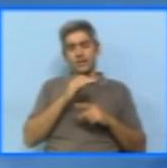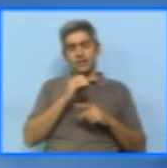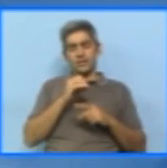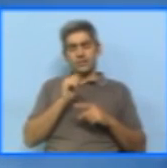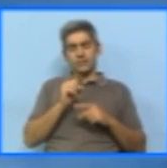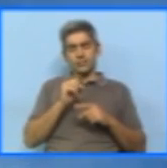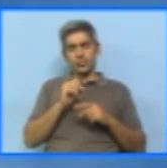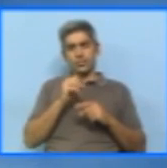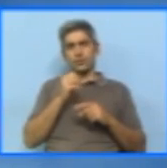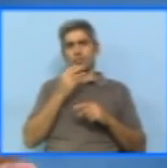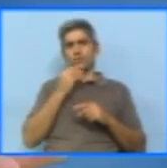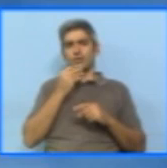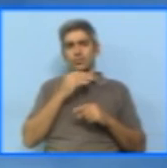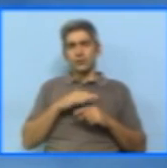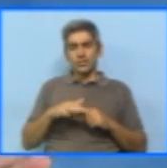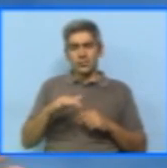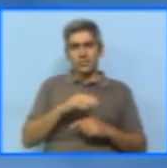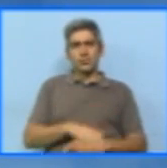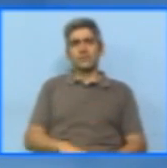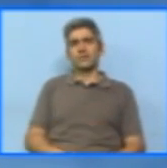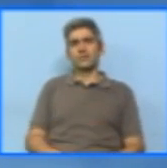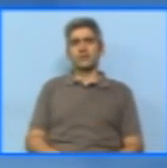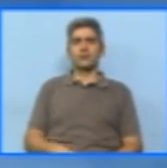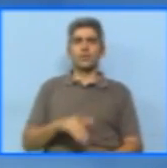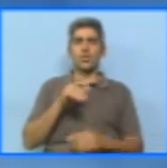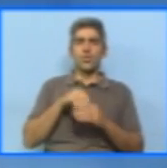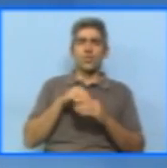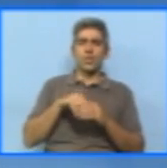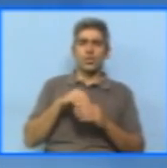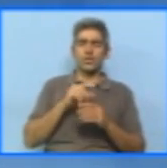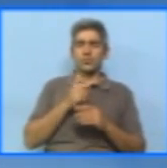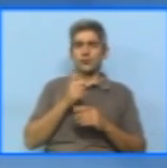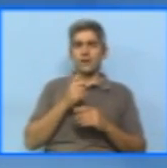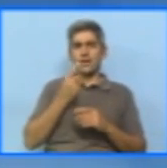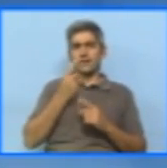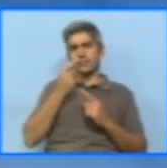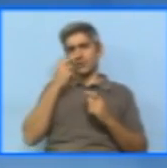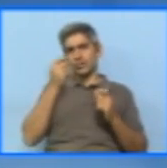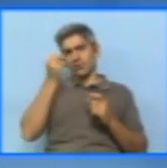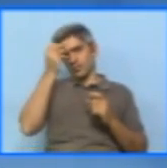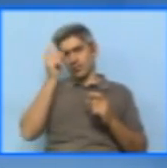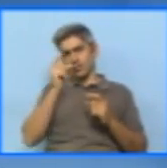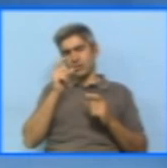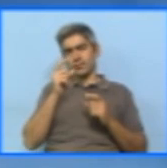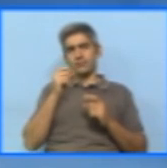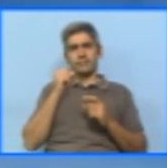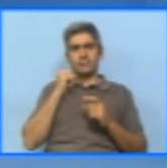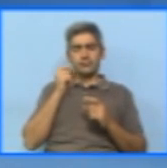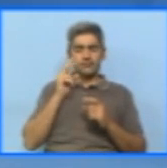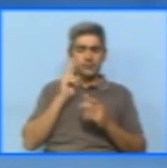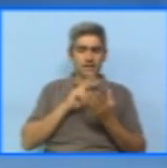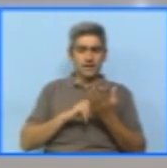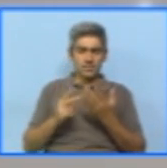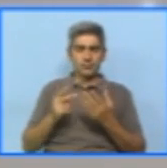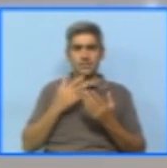é um contexto judaico, e isso, por vezes, não é suficientemente tido em conta para traduzir a partir do grego. Para chegar